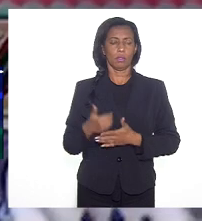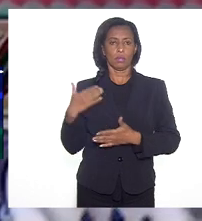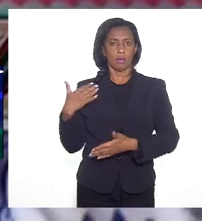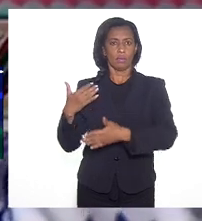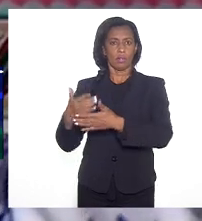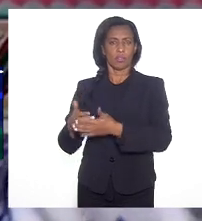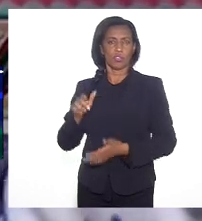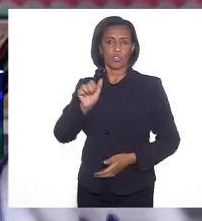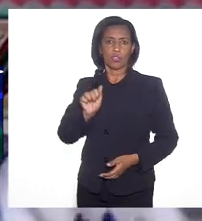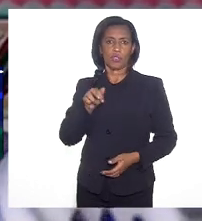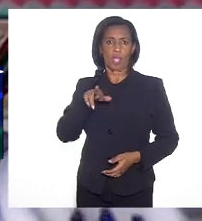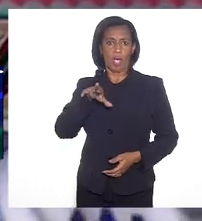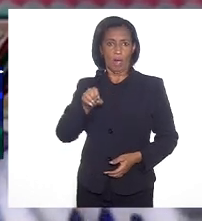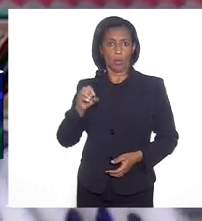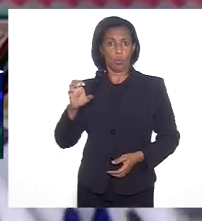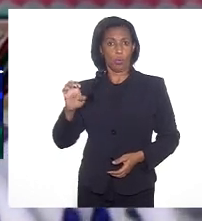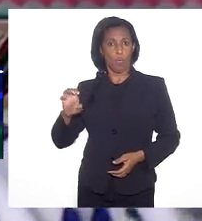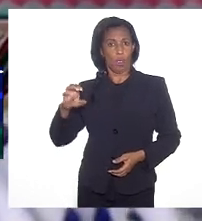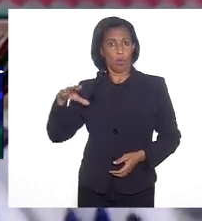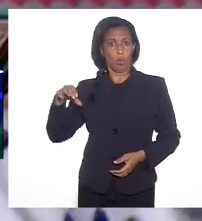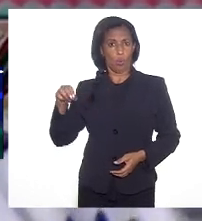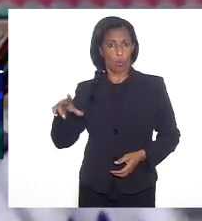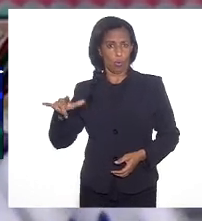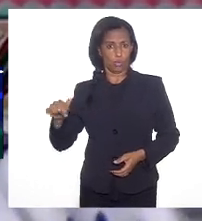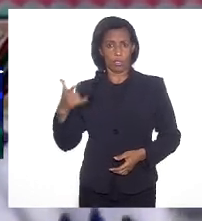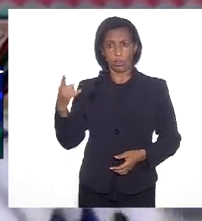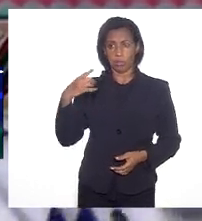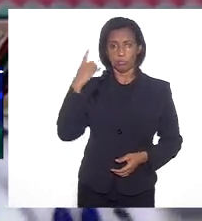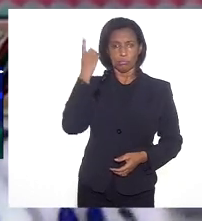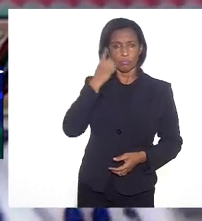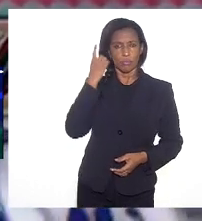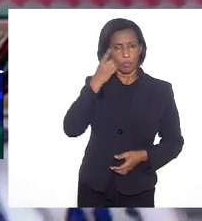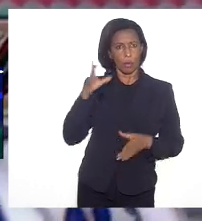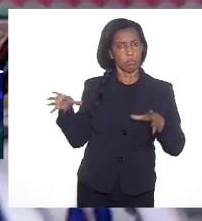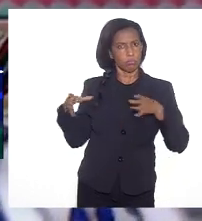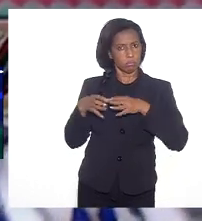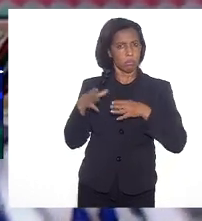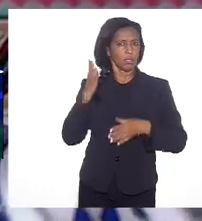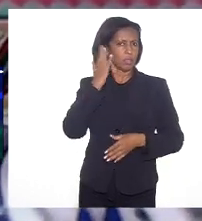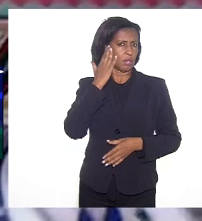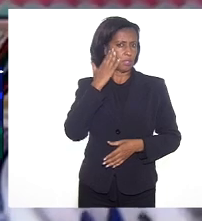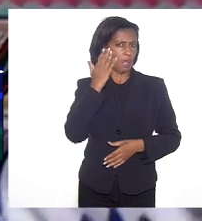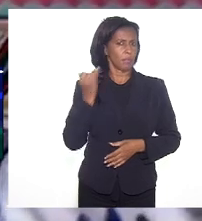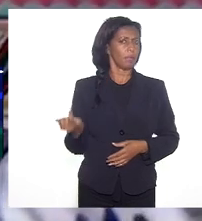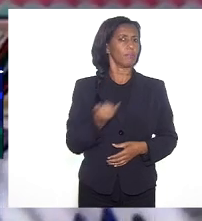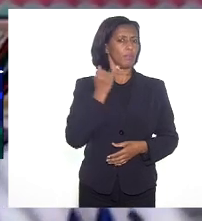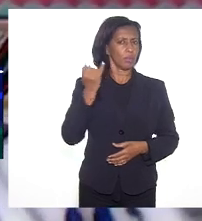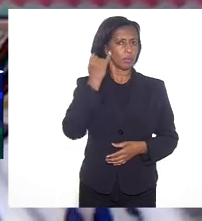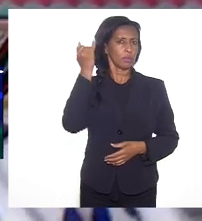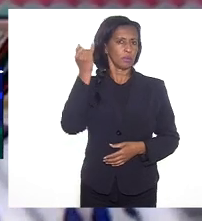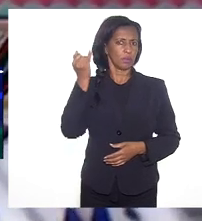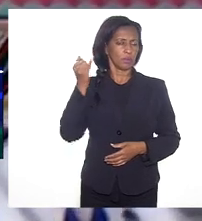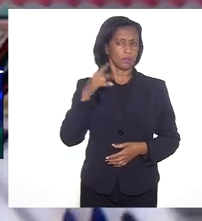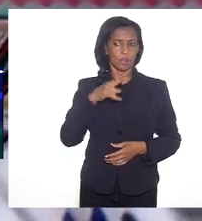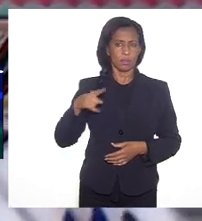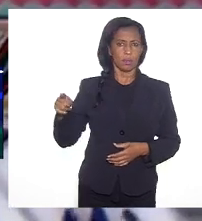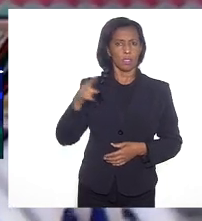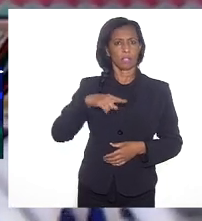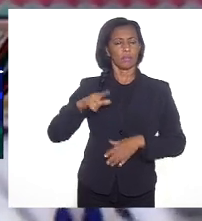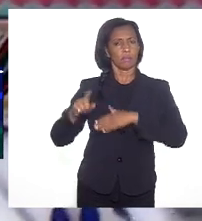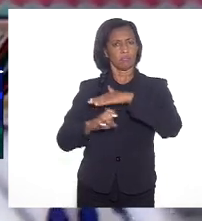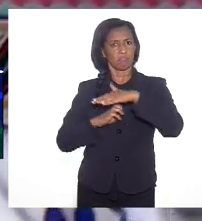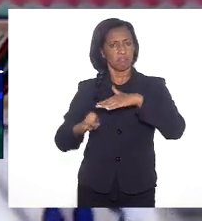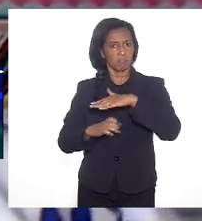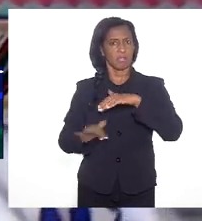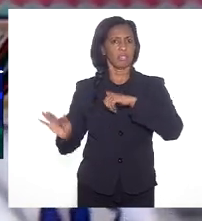agroecologia que os nobres deputados aqui compõem também a gente sabe o papel fundamental que essas empresas que